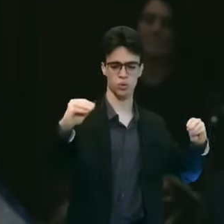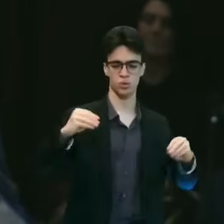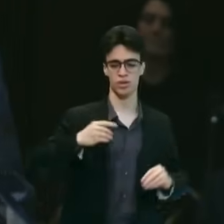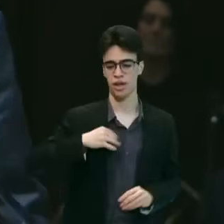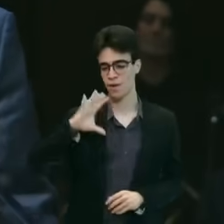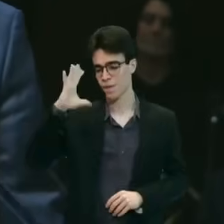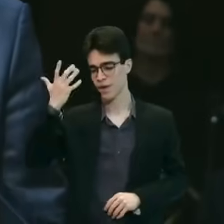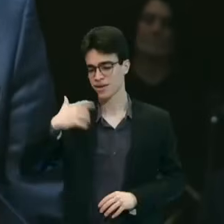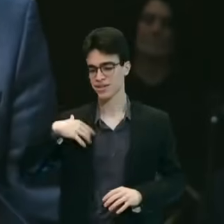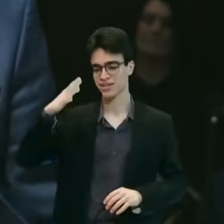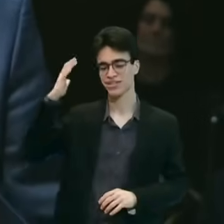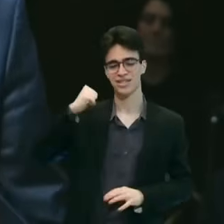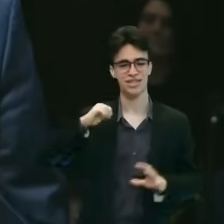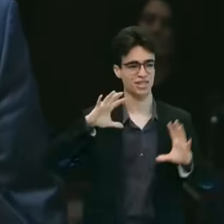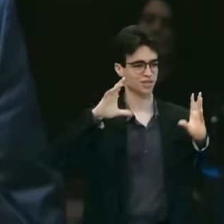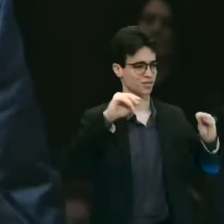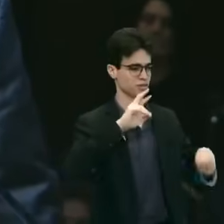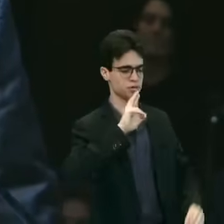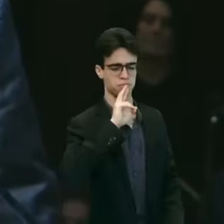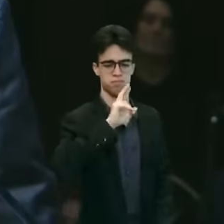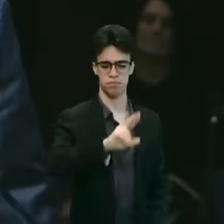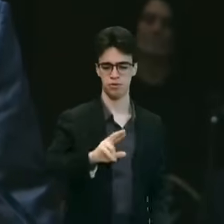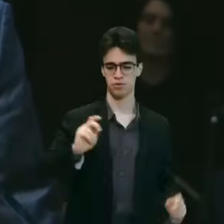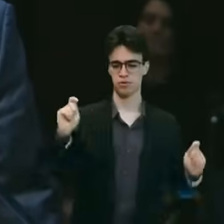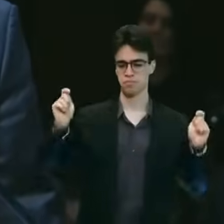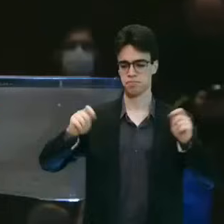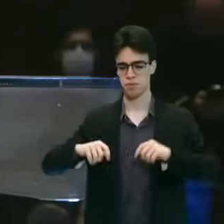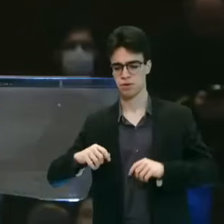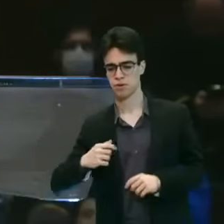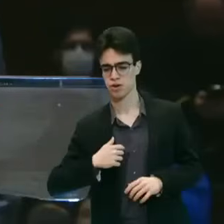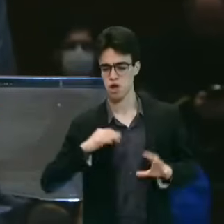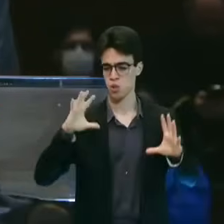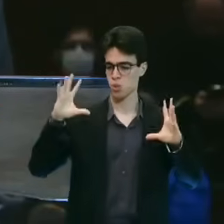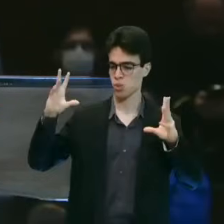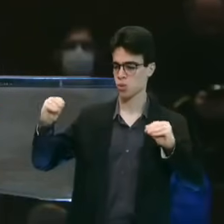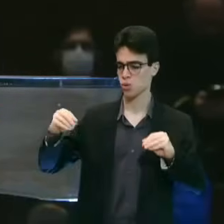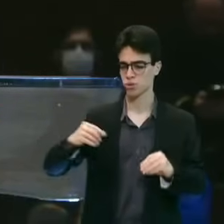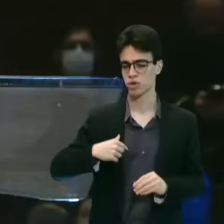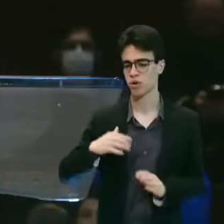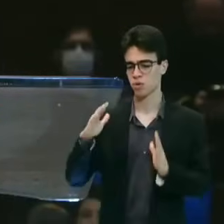sabe tudo, que tem resposta para tudo, que conhece tudo,